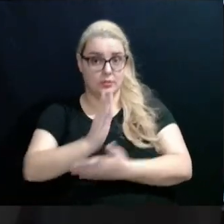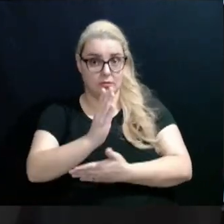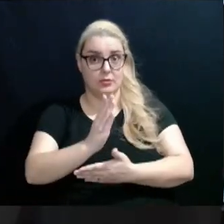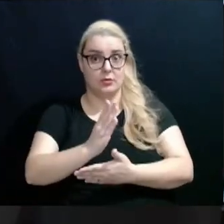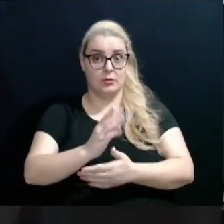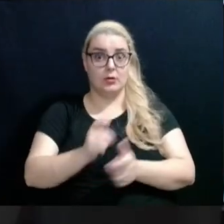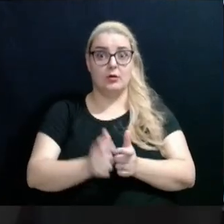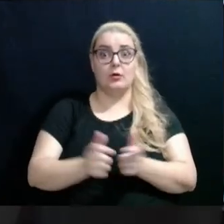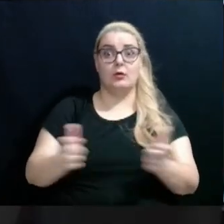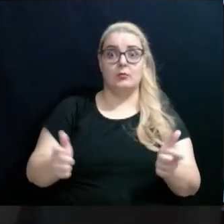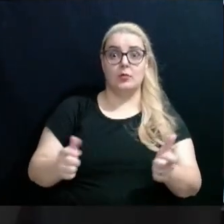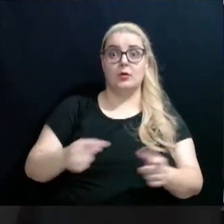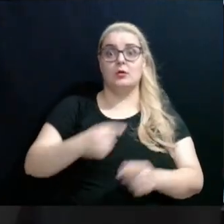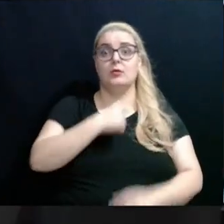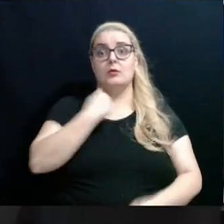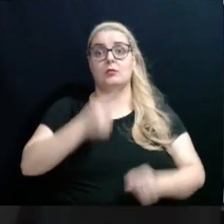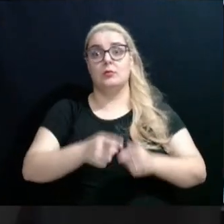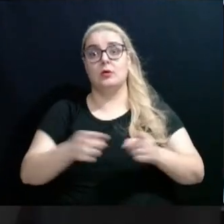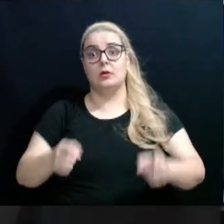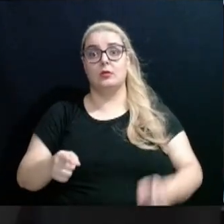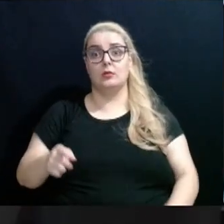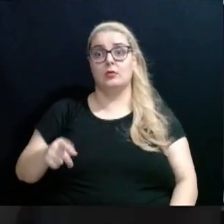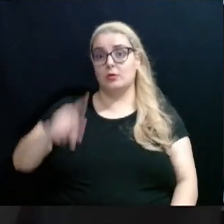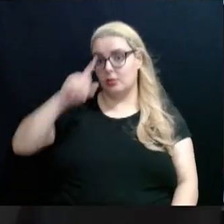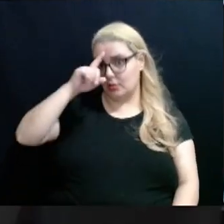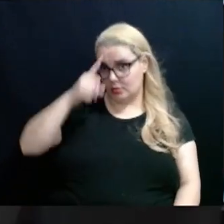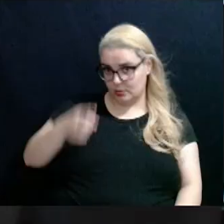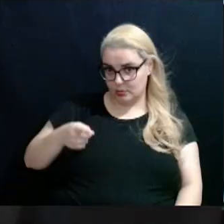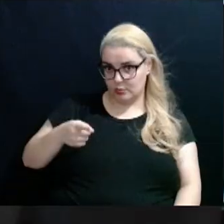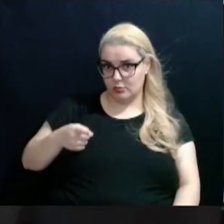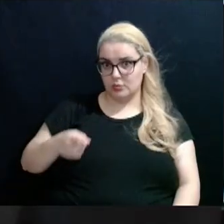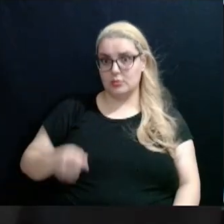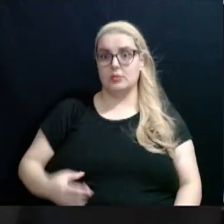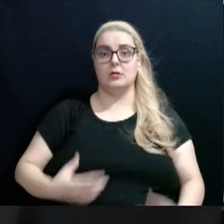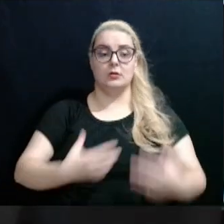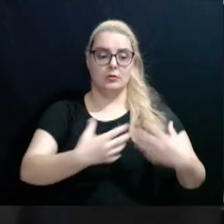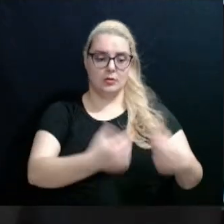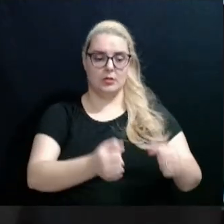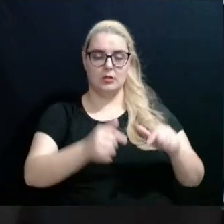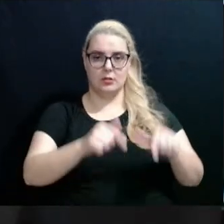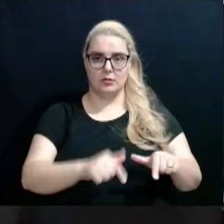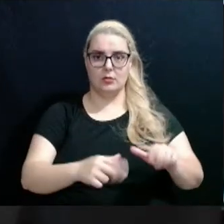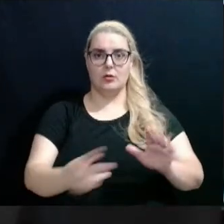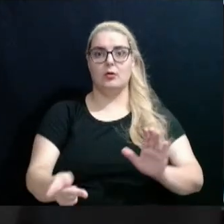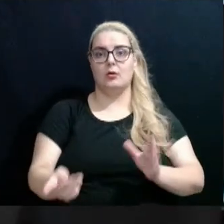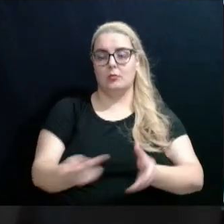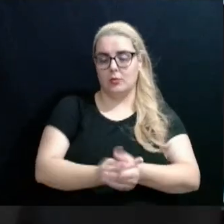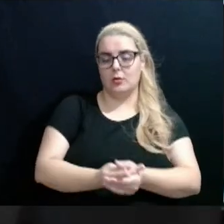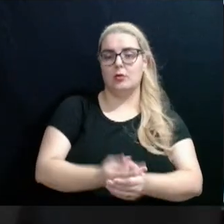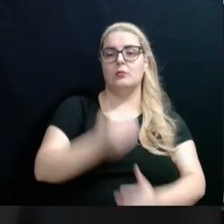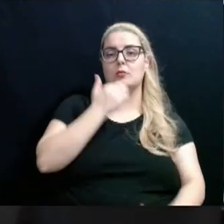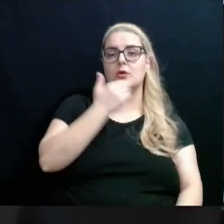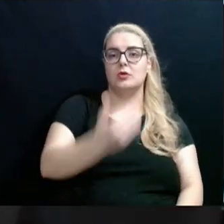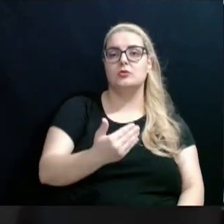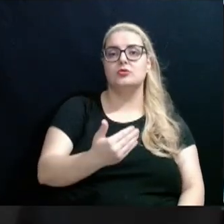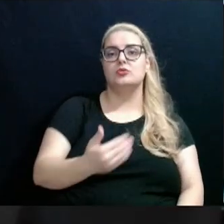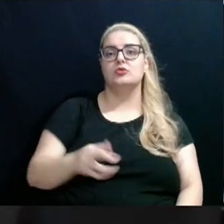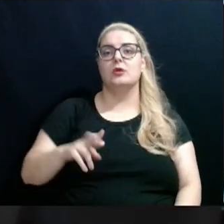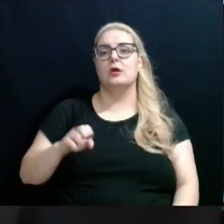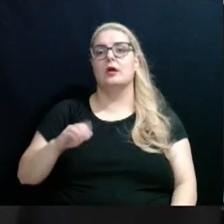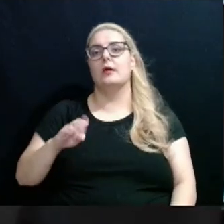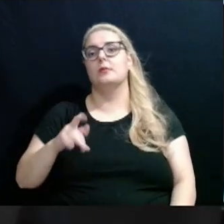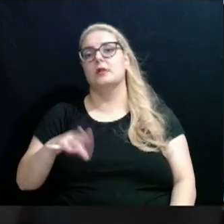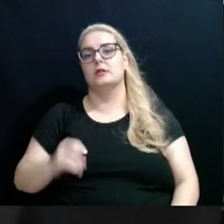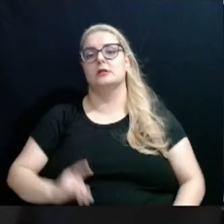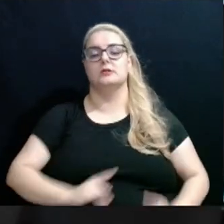o prazo para que proprietários e incorporadores protocolem pedidos de reabilitação de edificações